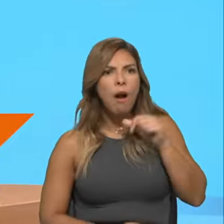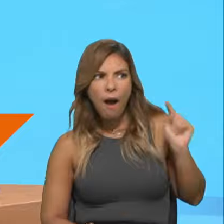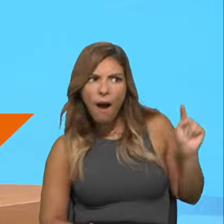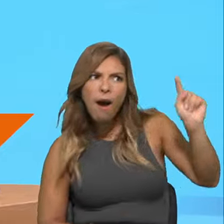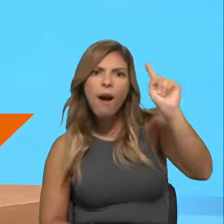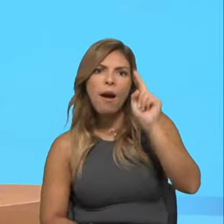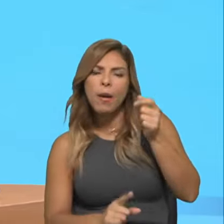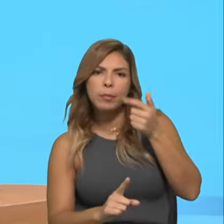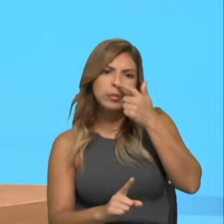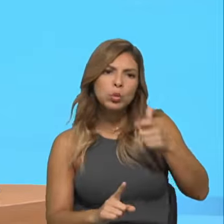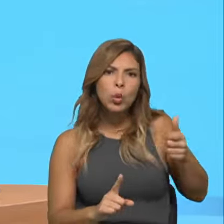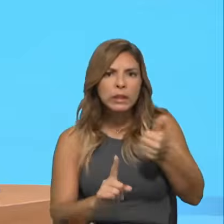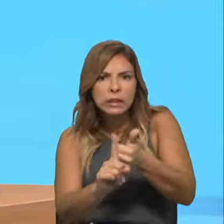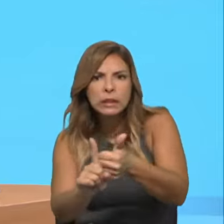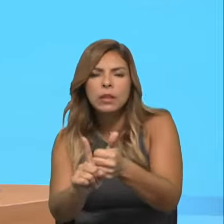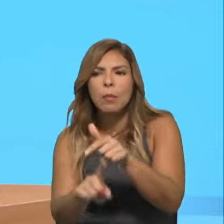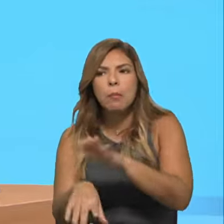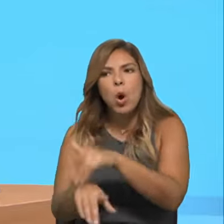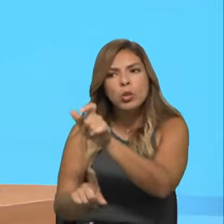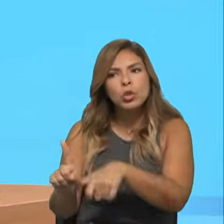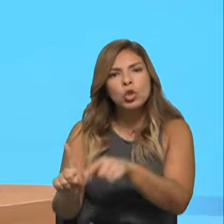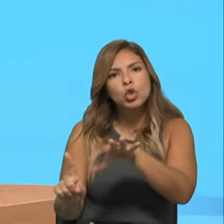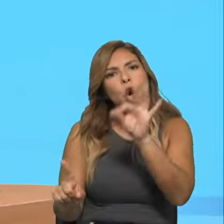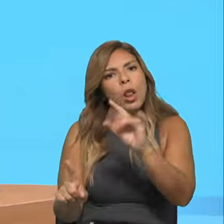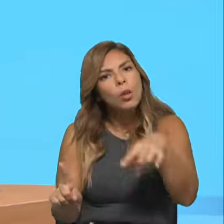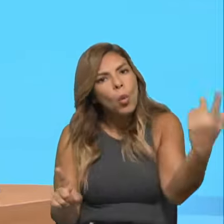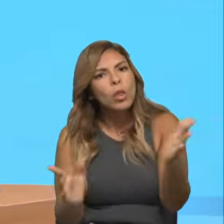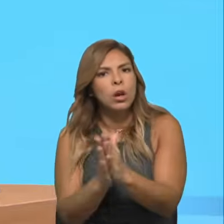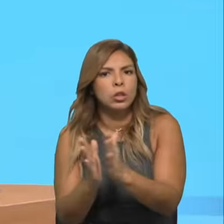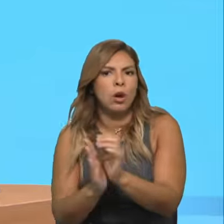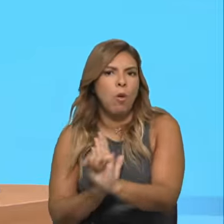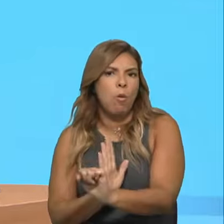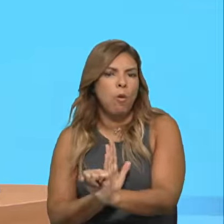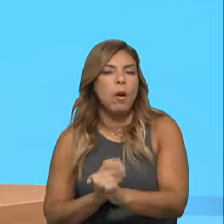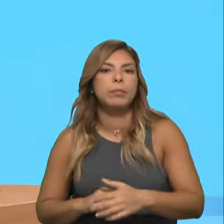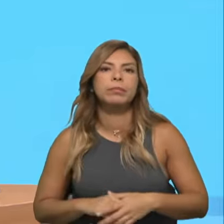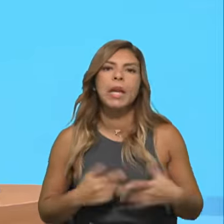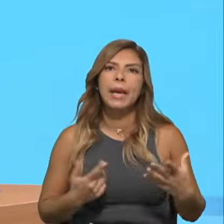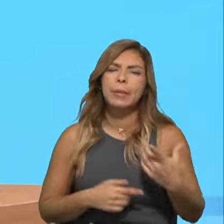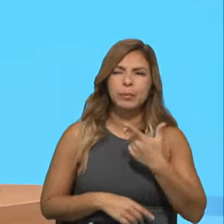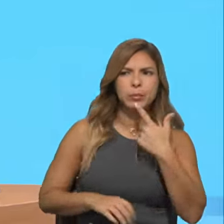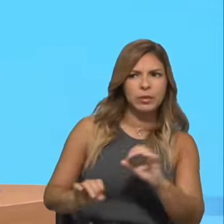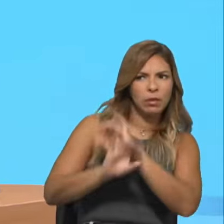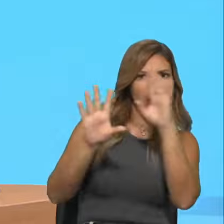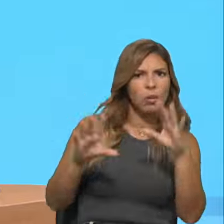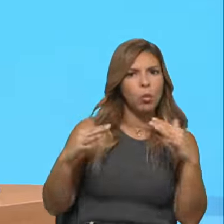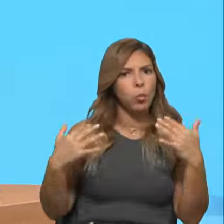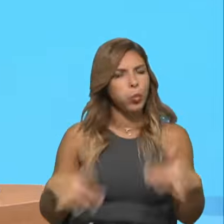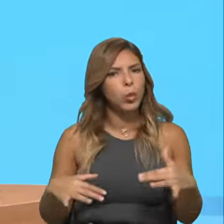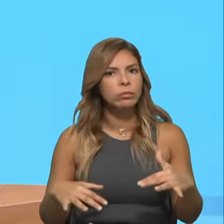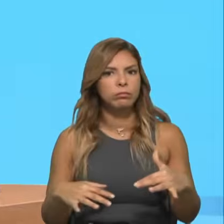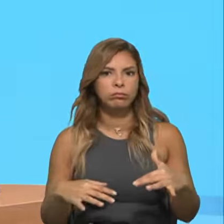perseguição religiosa ou a discriminação por motivos religiosos. Este pequeno filme que nós vimos documenta isso, ajuda a perceber isso pela dimensão